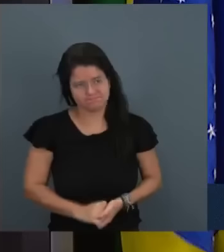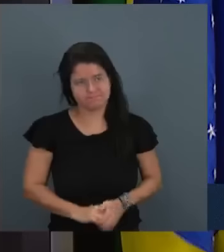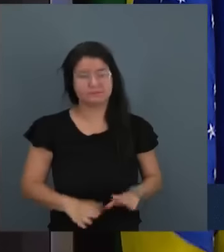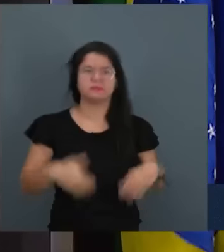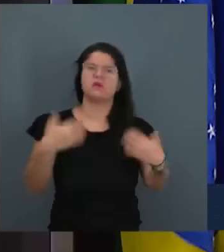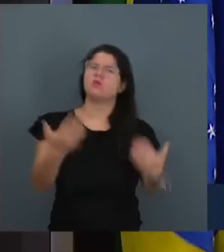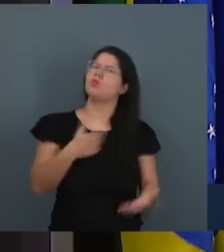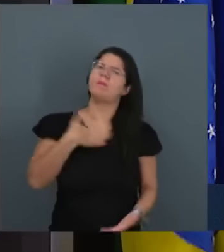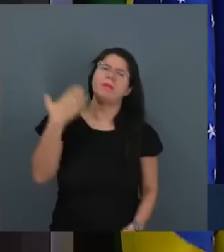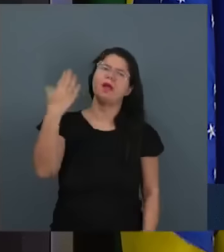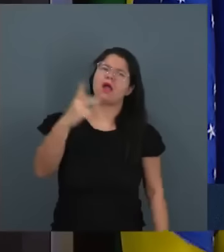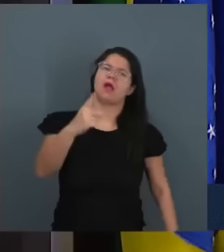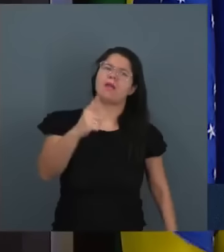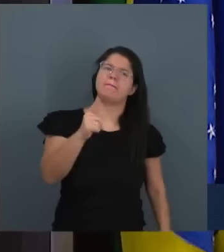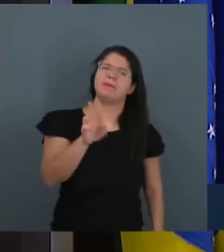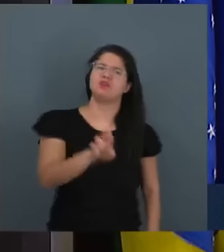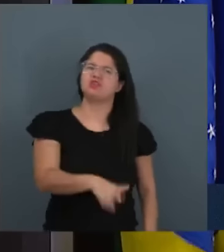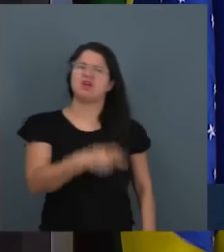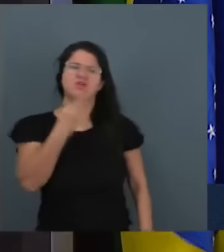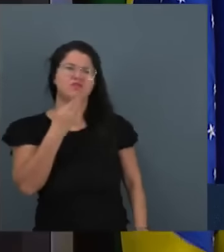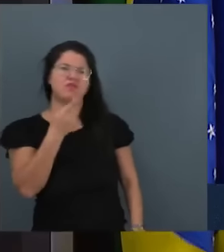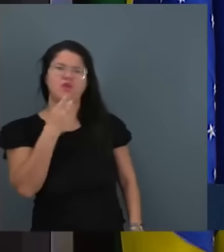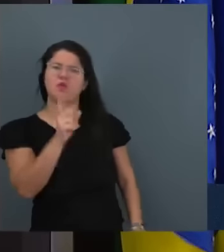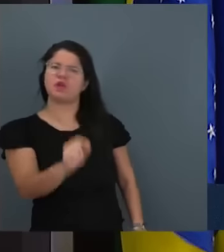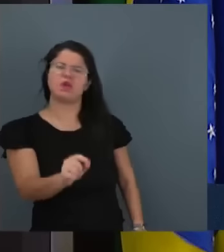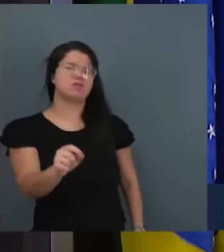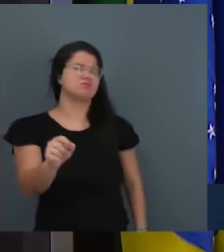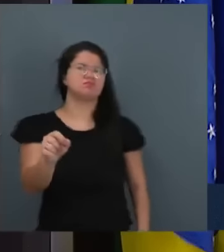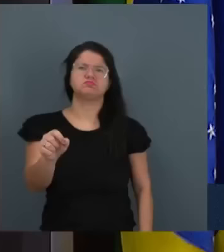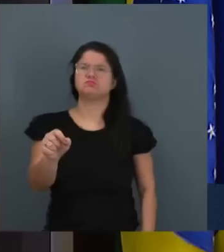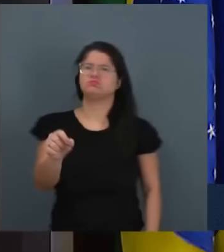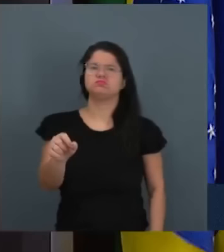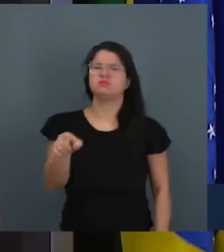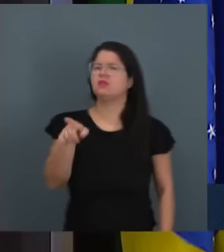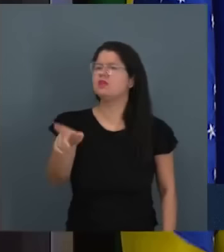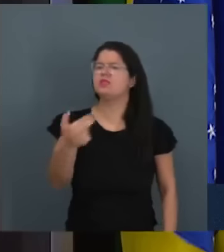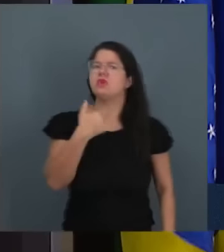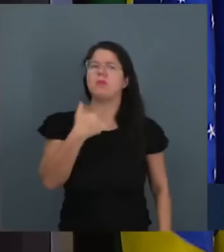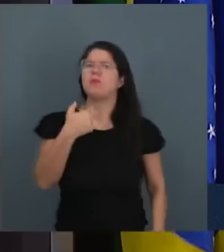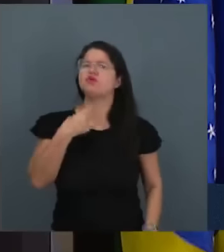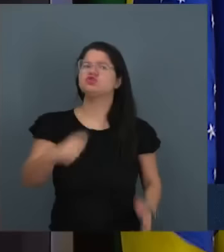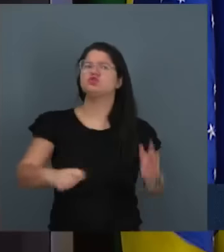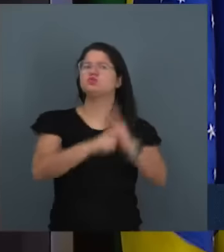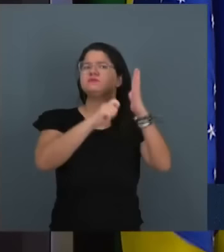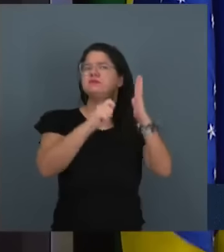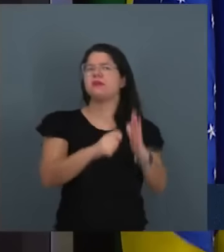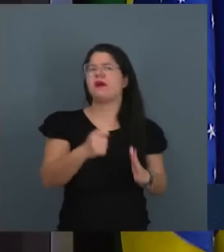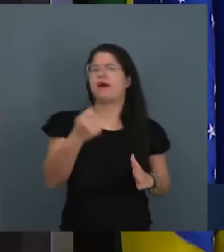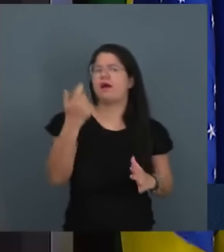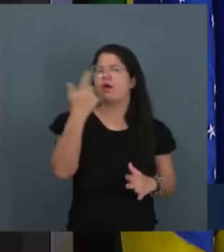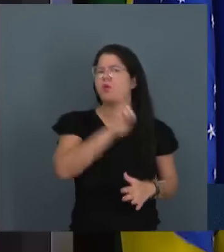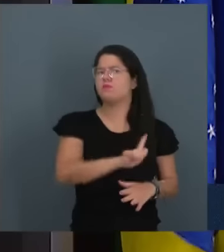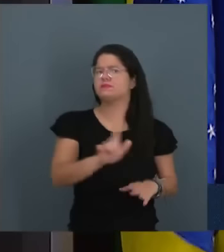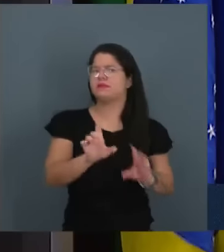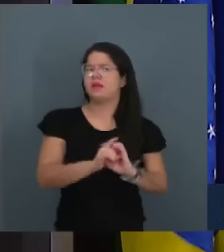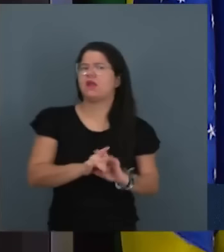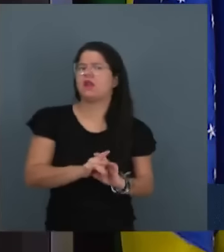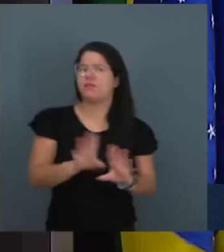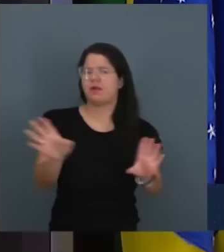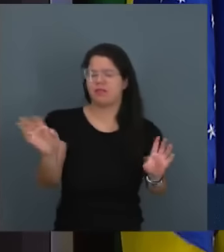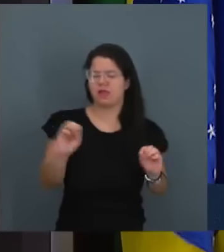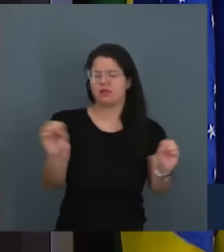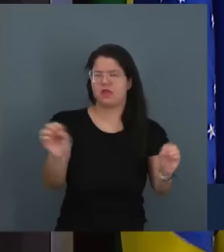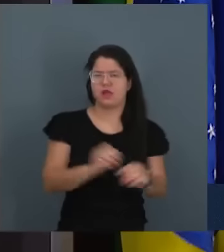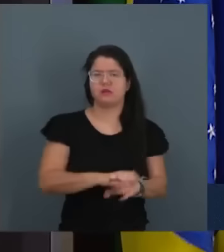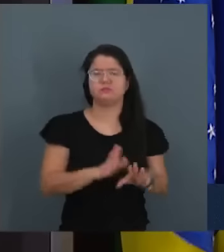Surpreendentemente, a PGR negou a Beto Louco o direito de fazer a delação premiada. É bom destacar que antes da